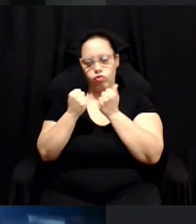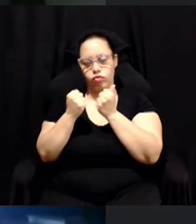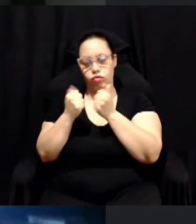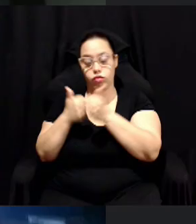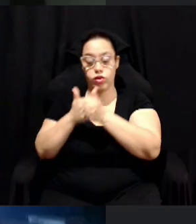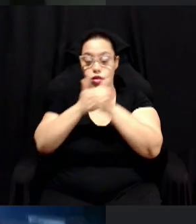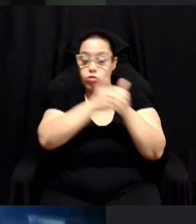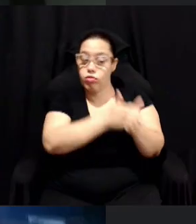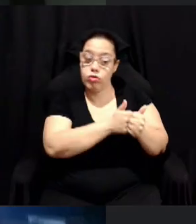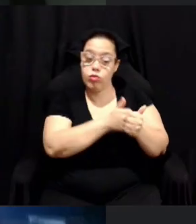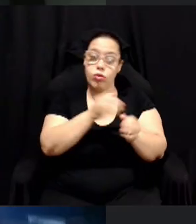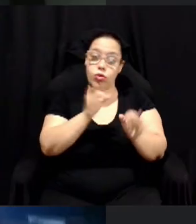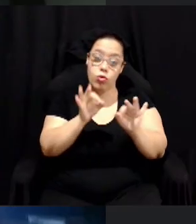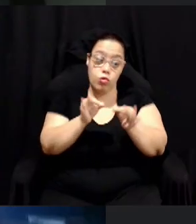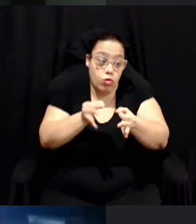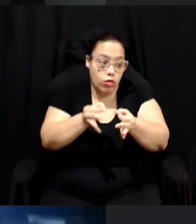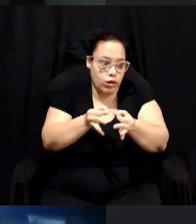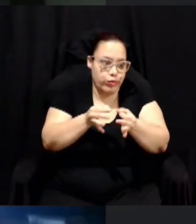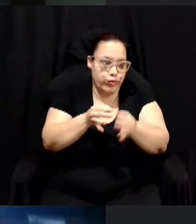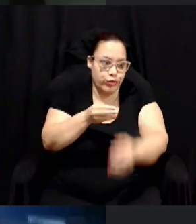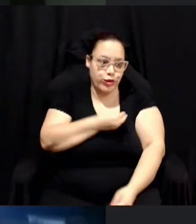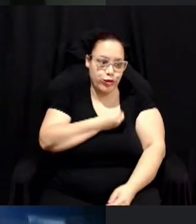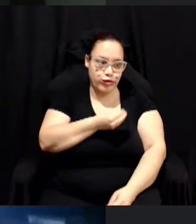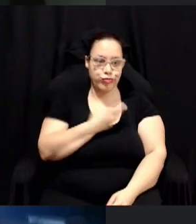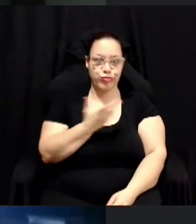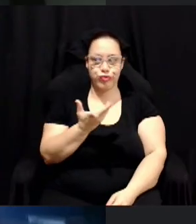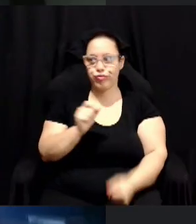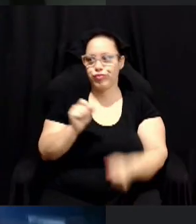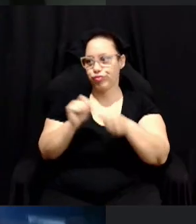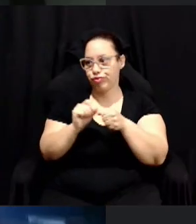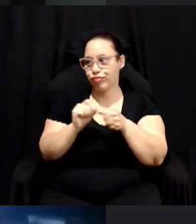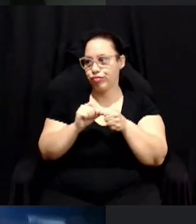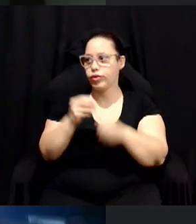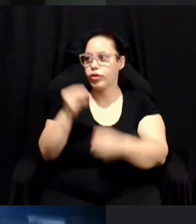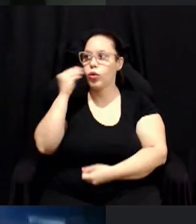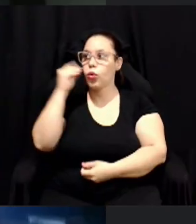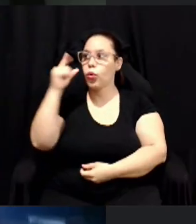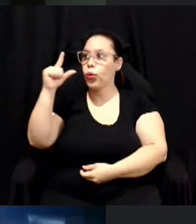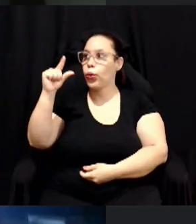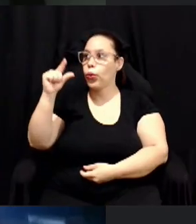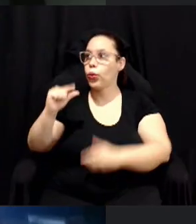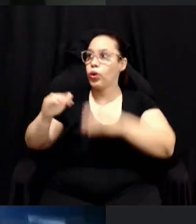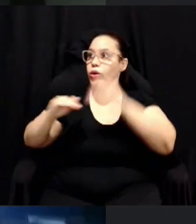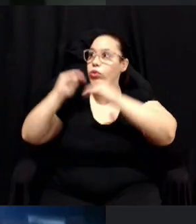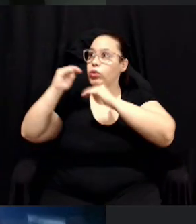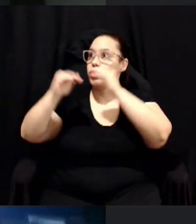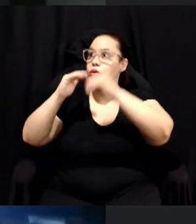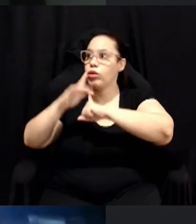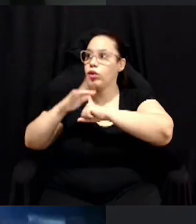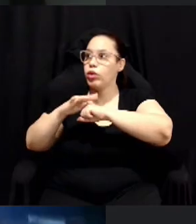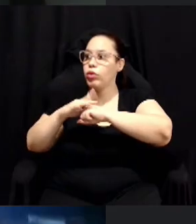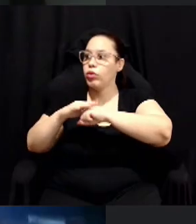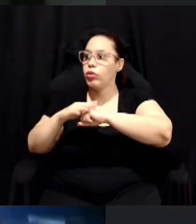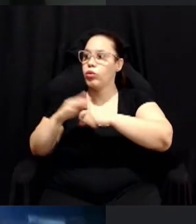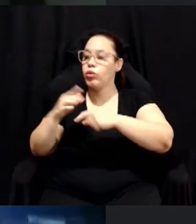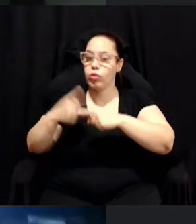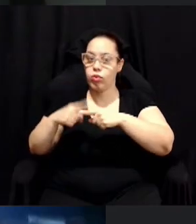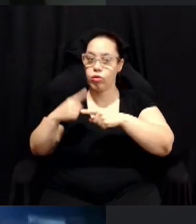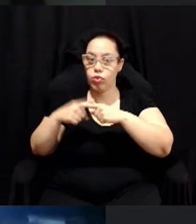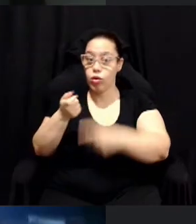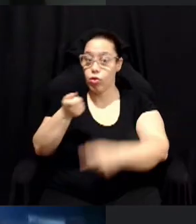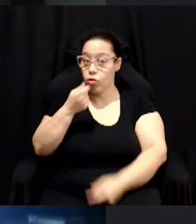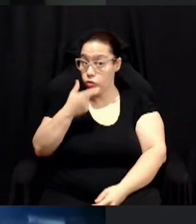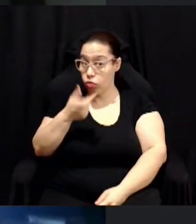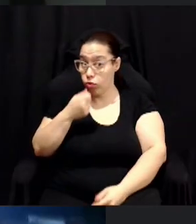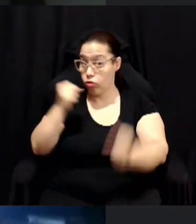mínimo de qualidade de vida, né? Para poder fazer e tentar retardar a evolução da doença. Porque o que a medicação e a atividade